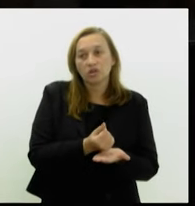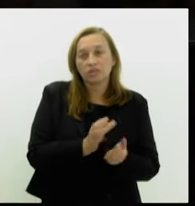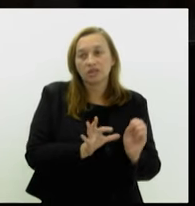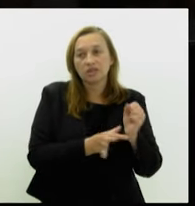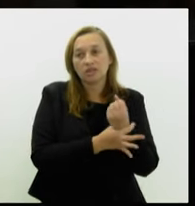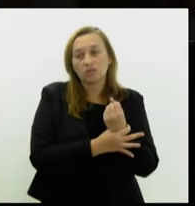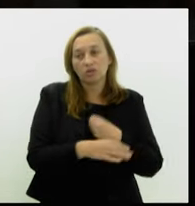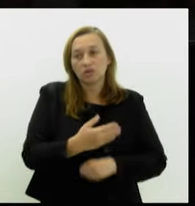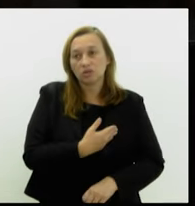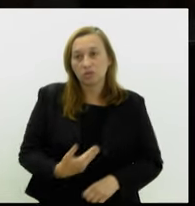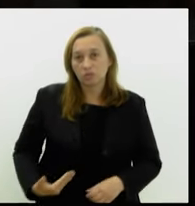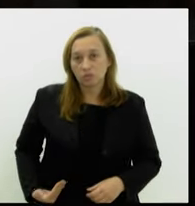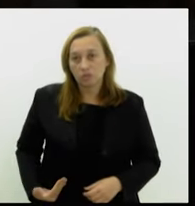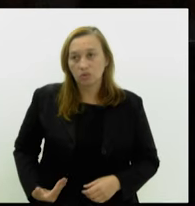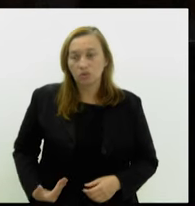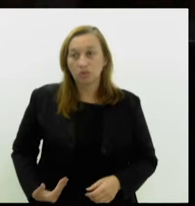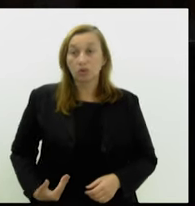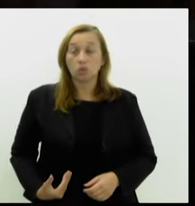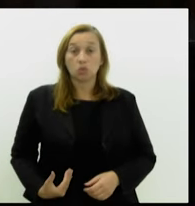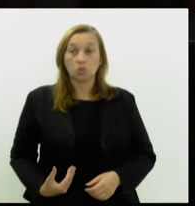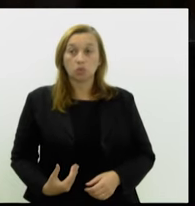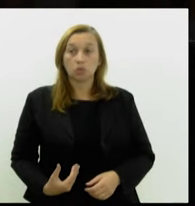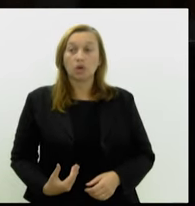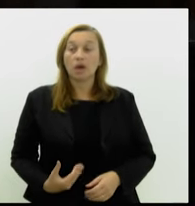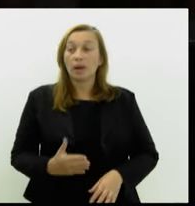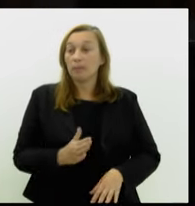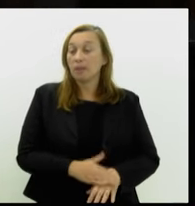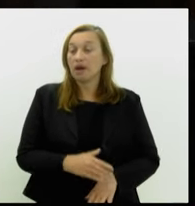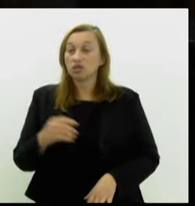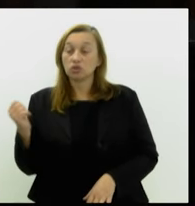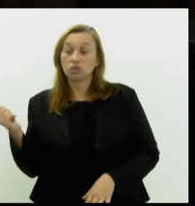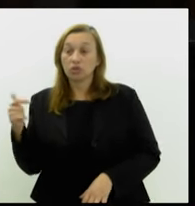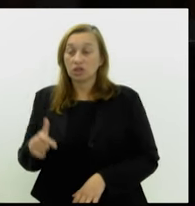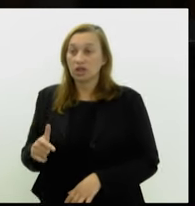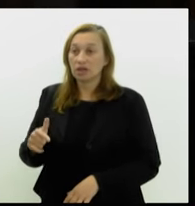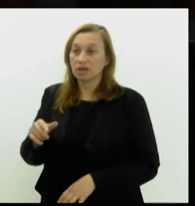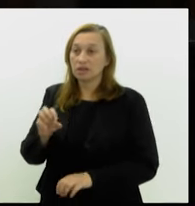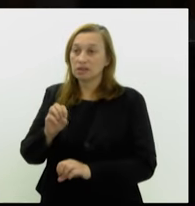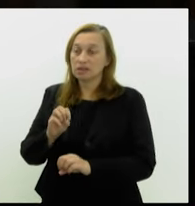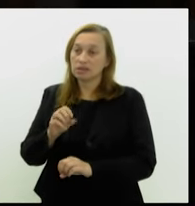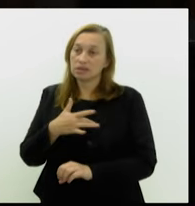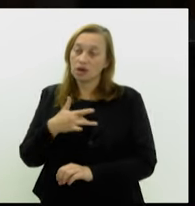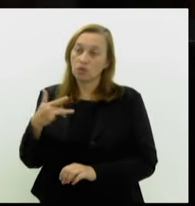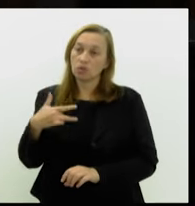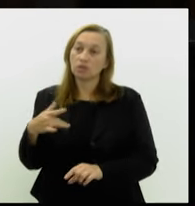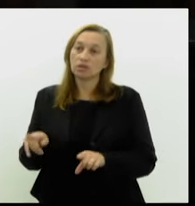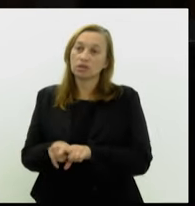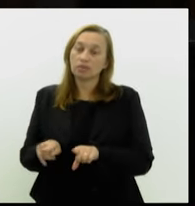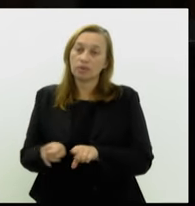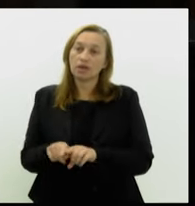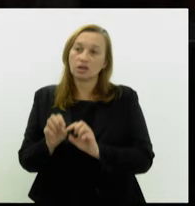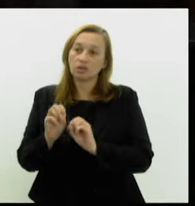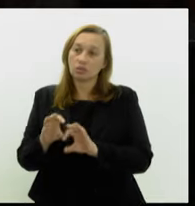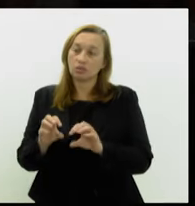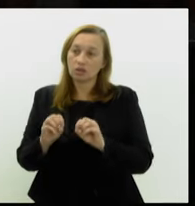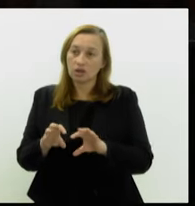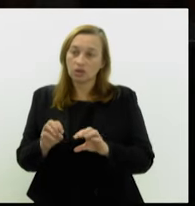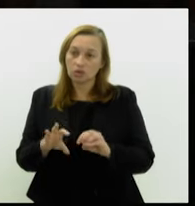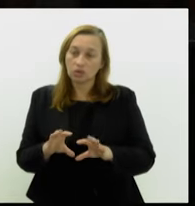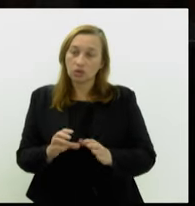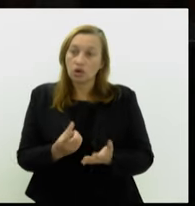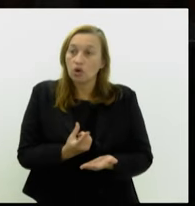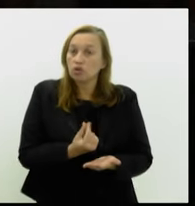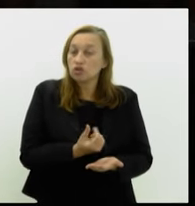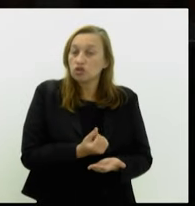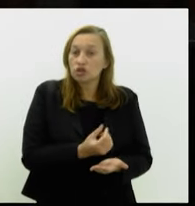o maior orçamento do estado é maior do que para a saúde e é maior do que para a educação. Incha de dinheiro